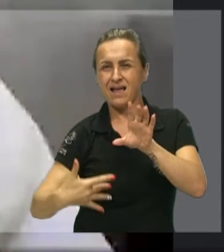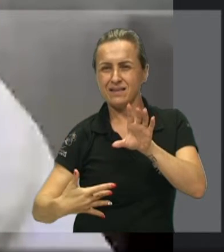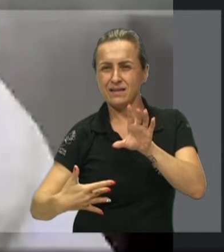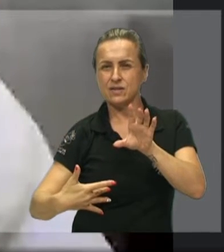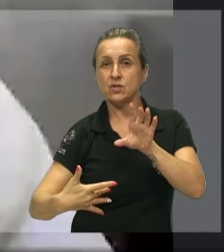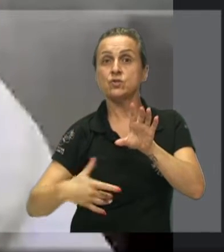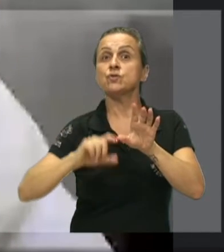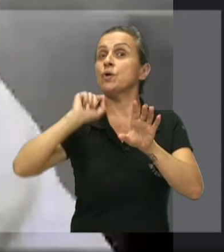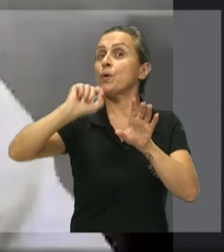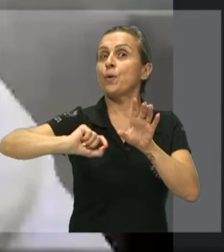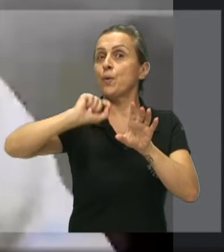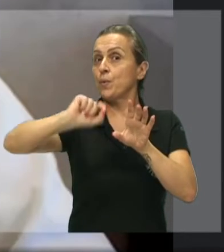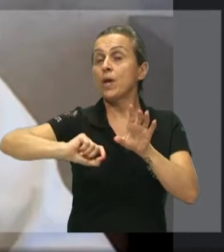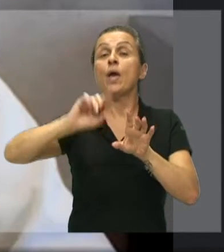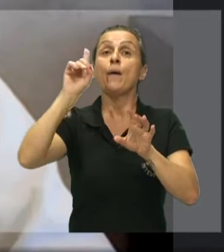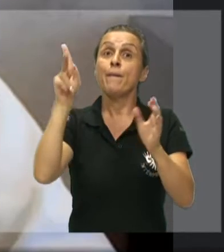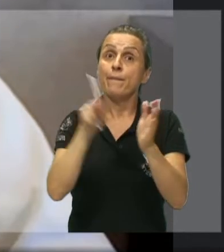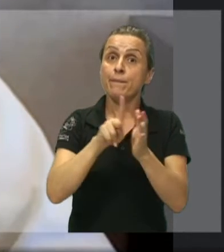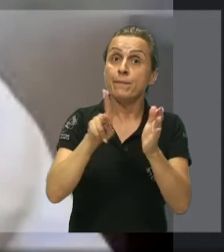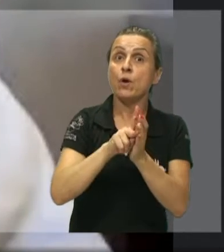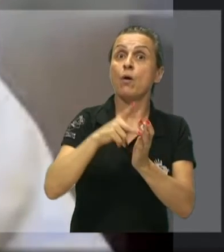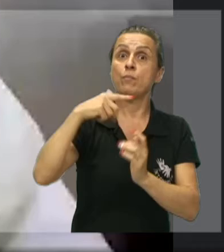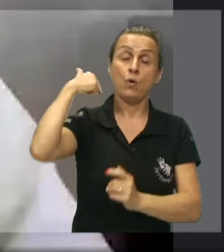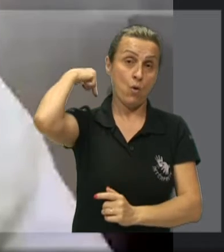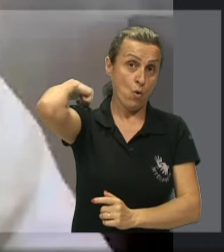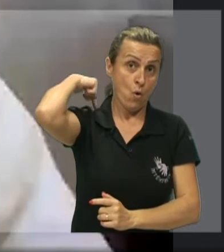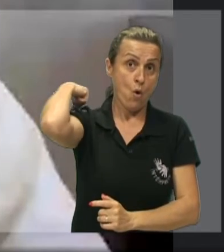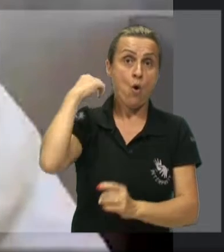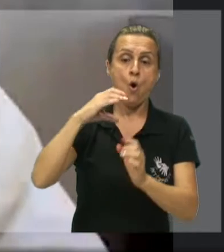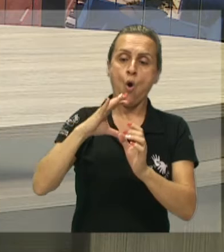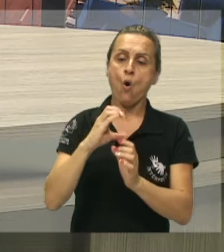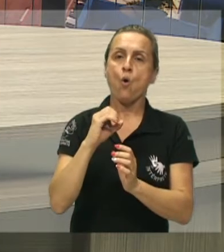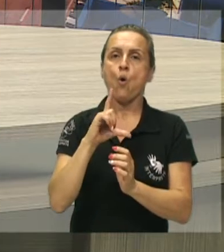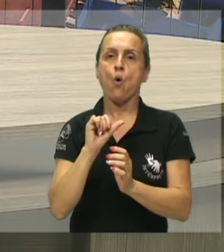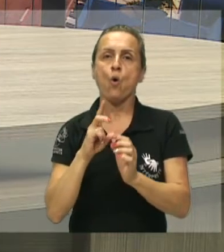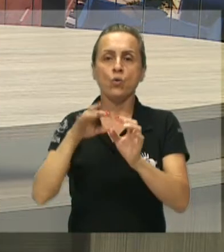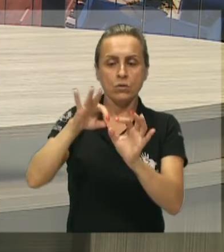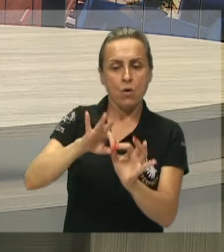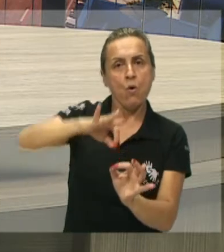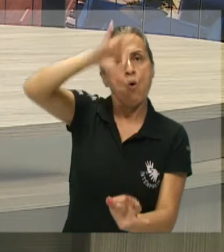seja, para coluna e para ossos longos.